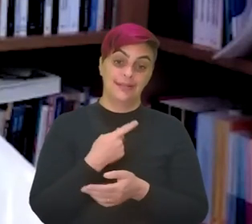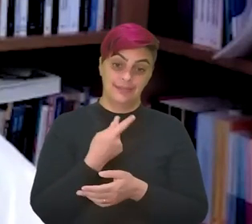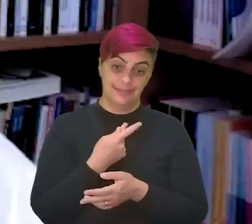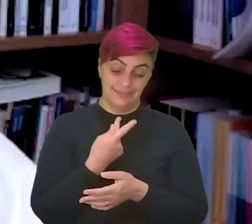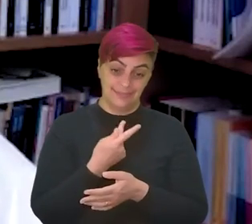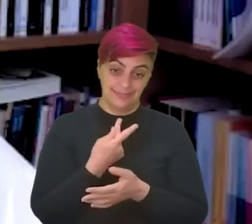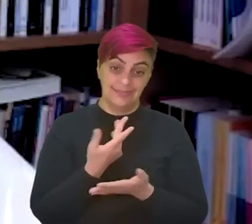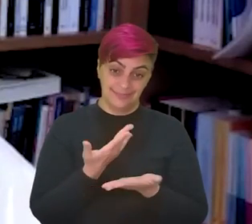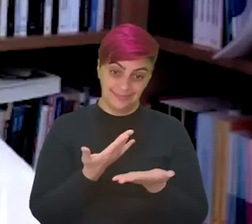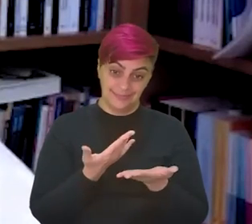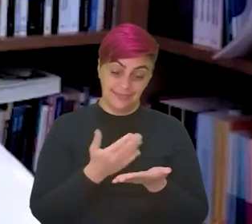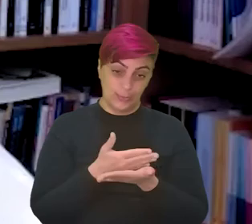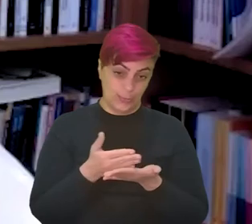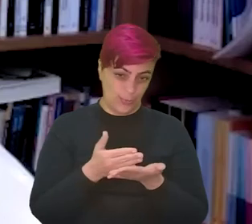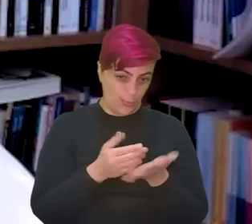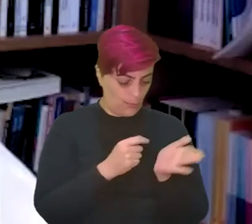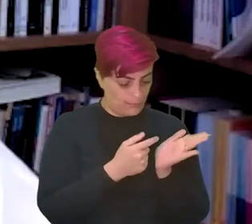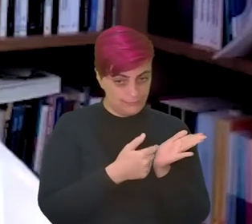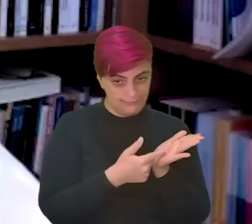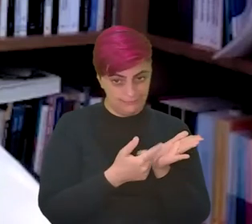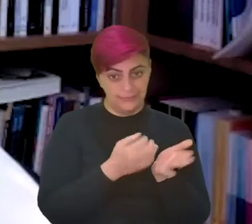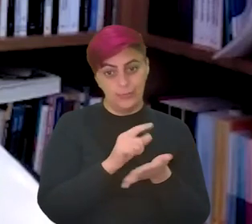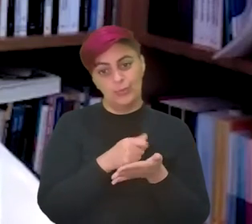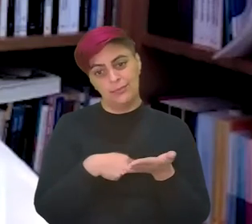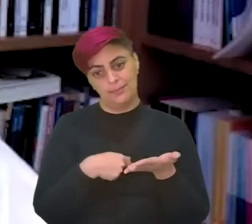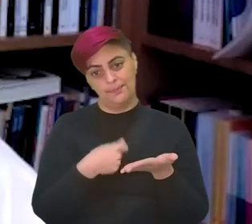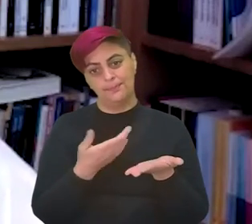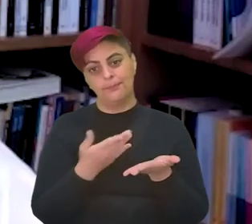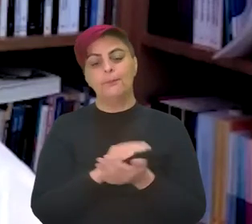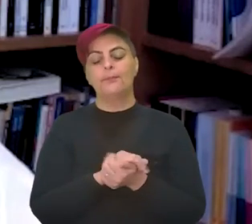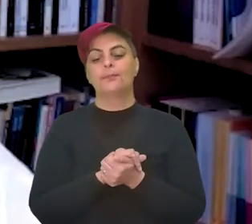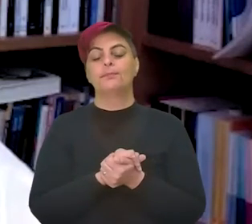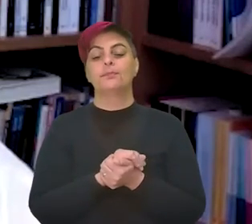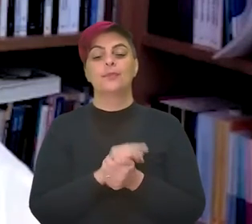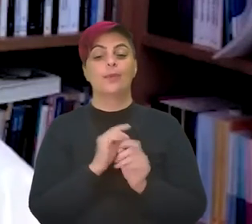fica esquecido. Mas ele diz, né, que